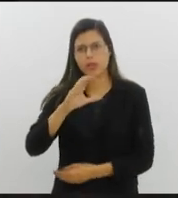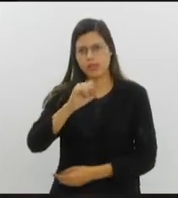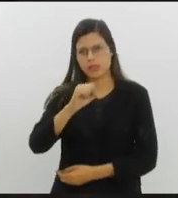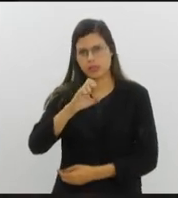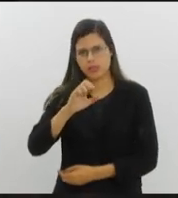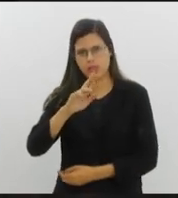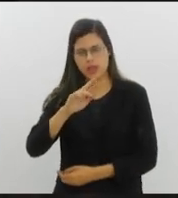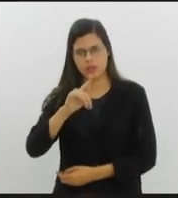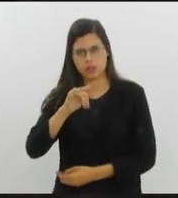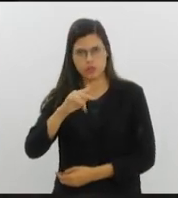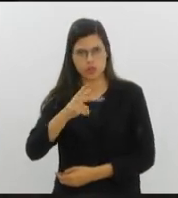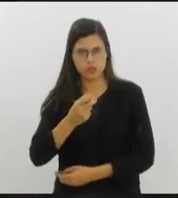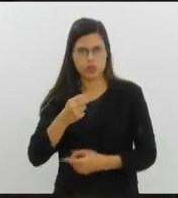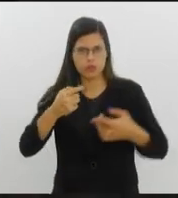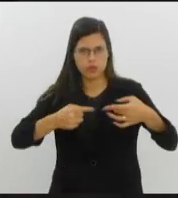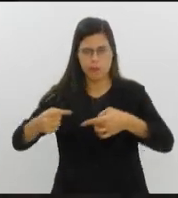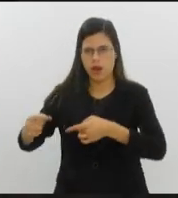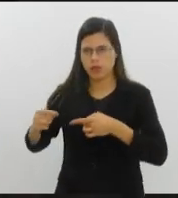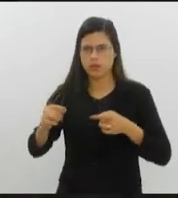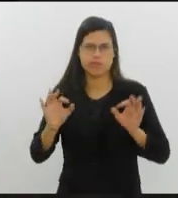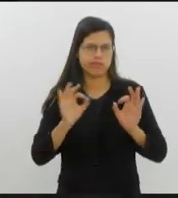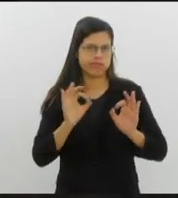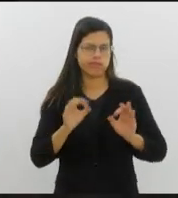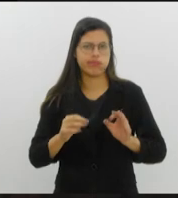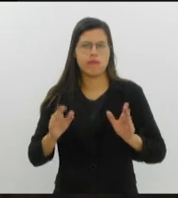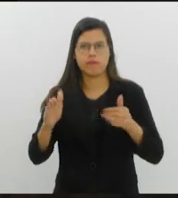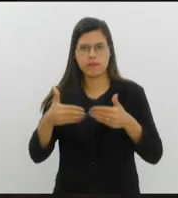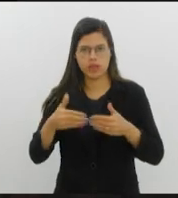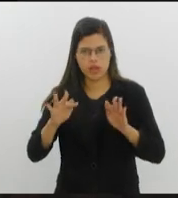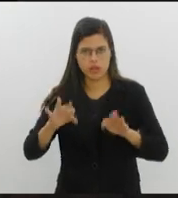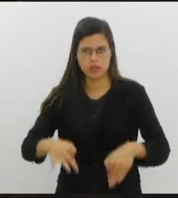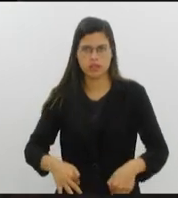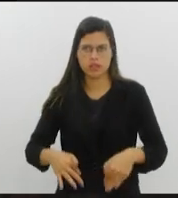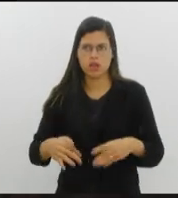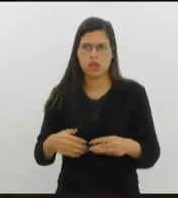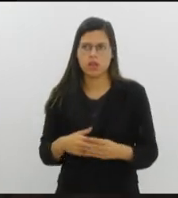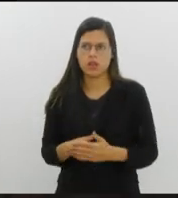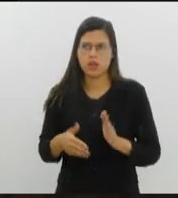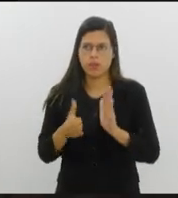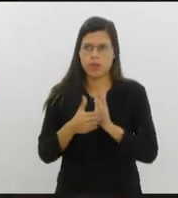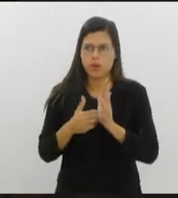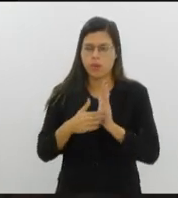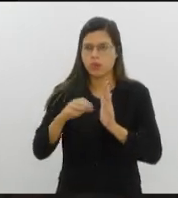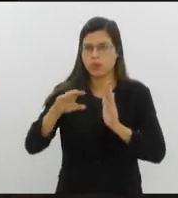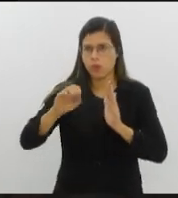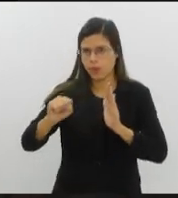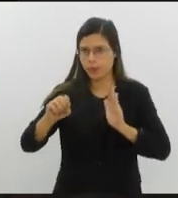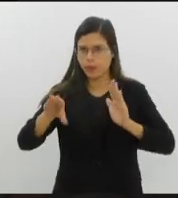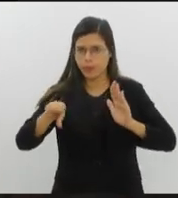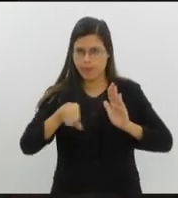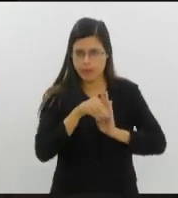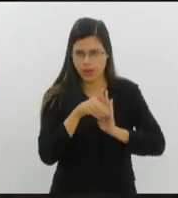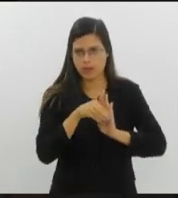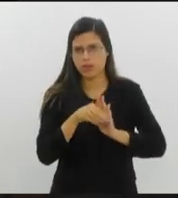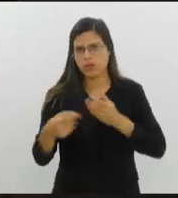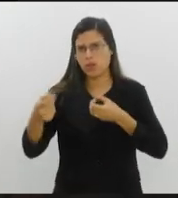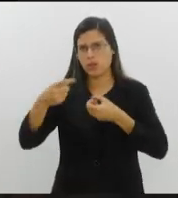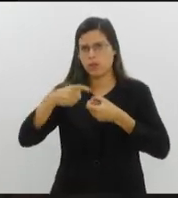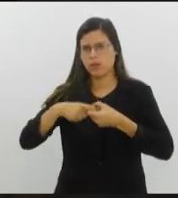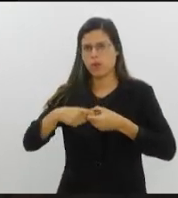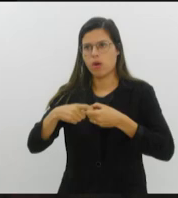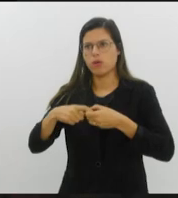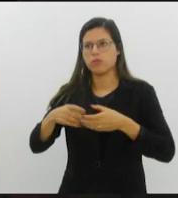Em discussão, não havendo quem queira discutir, encerrada a discussão, a presente proposta recebeu 8 emendas e retorna às